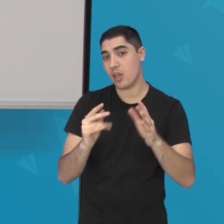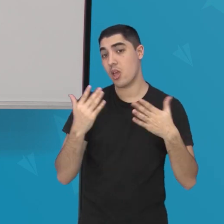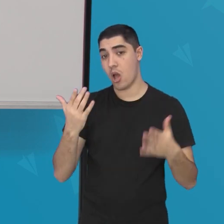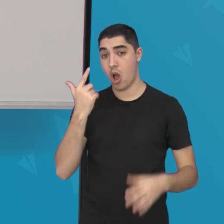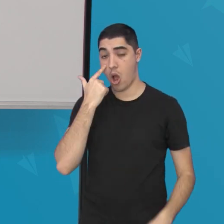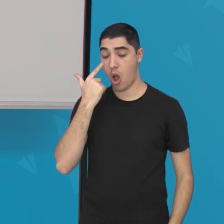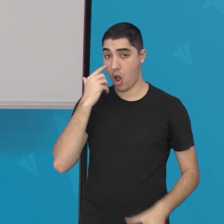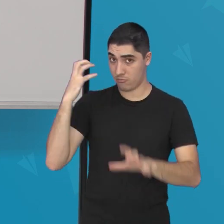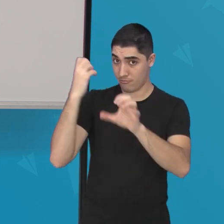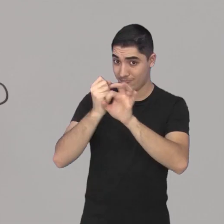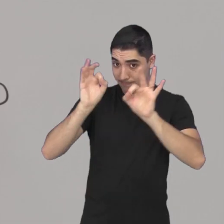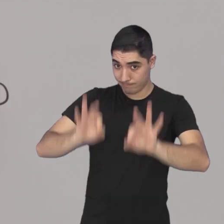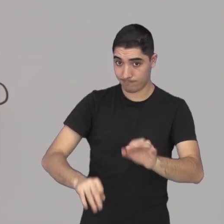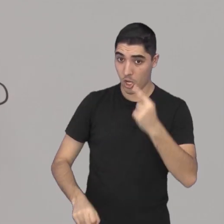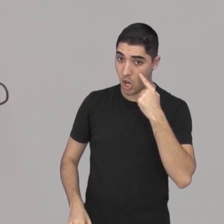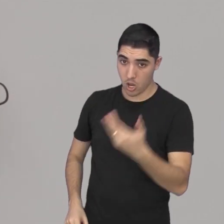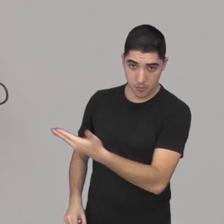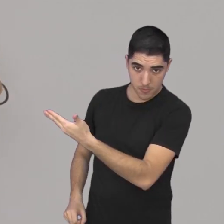ficar